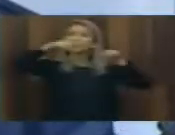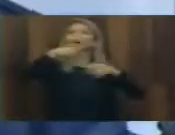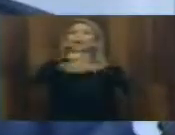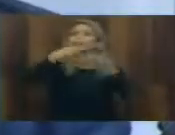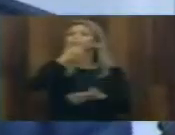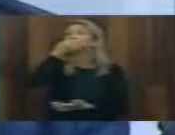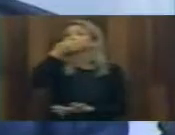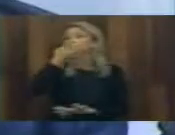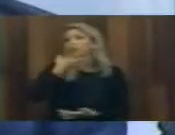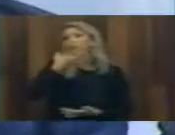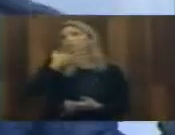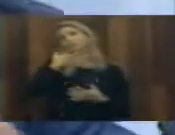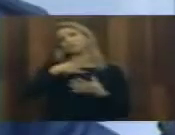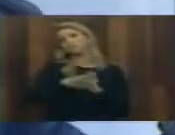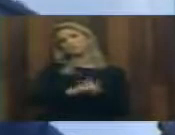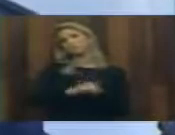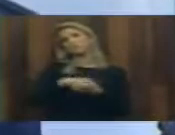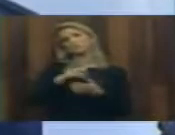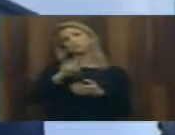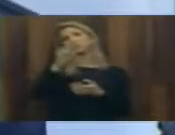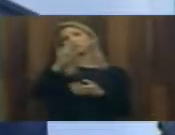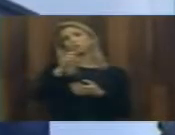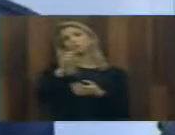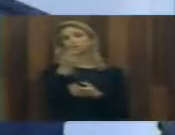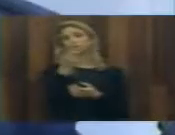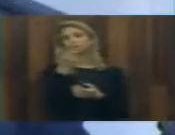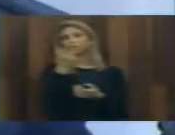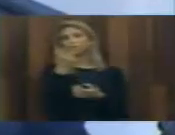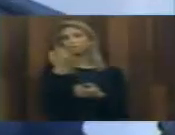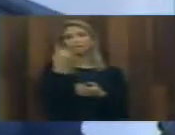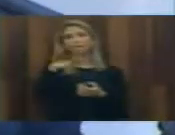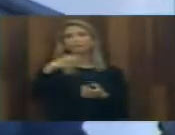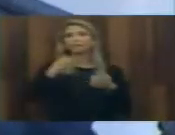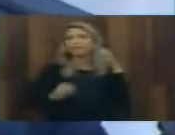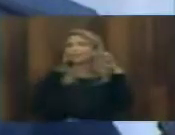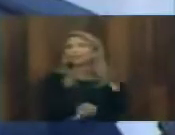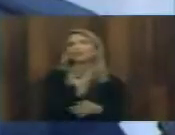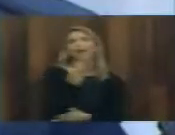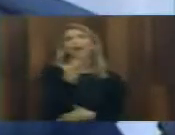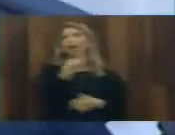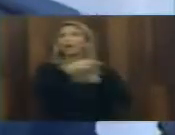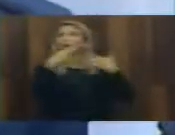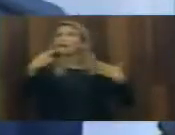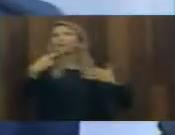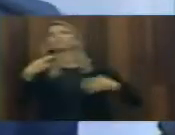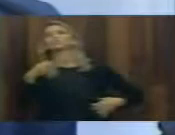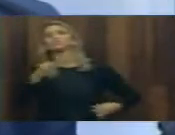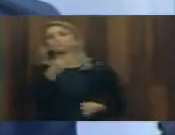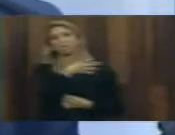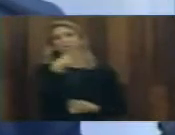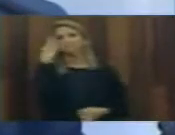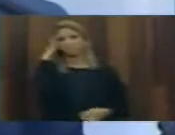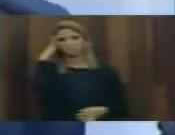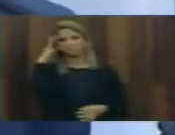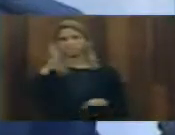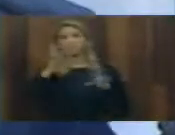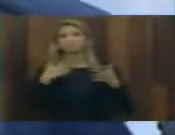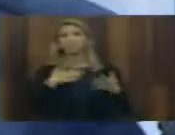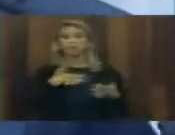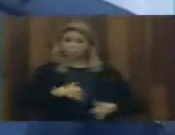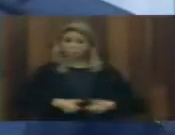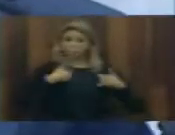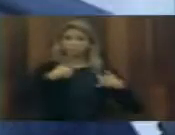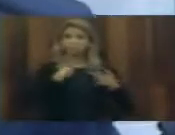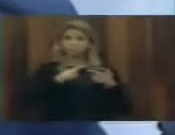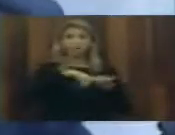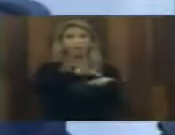boas ideias que surgem, do que para criar suas próprias ideias. Então, me sinto orgulhoso, na verdade, por copiar